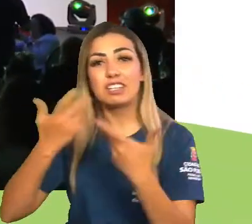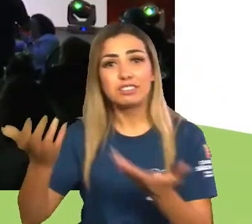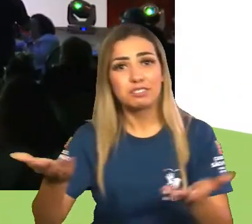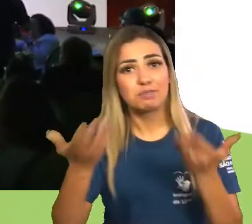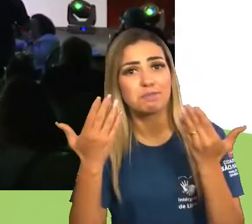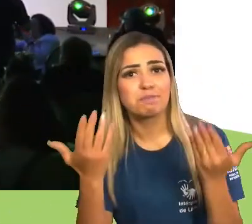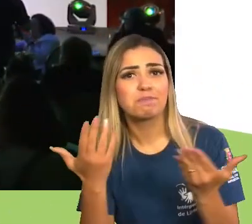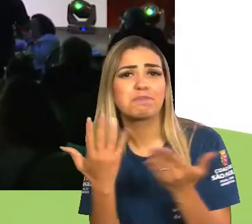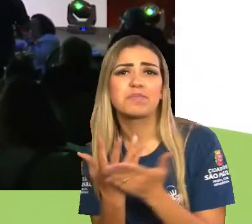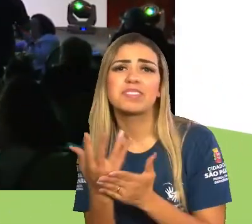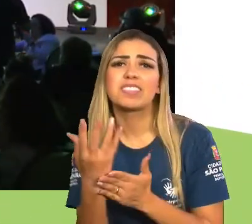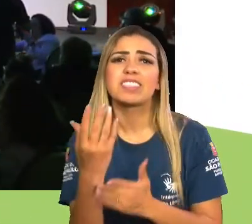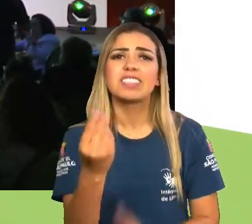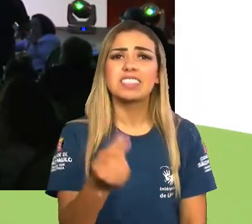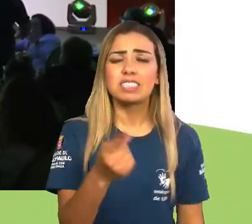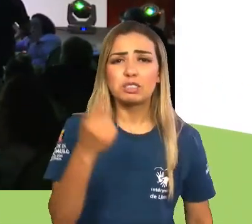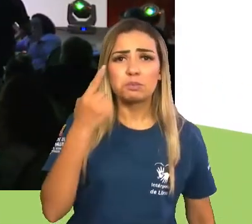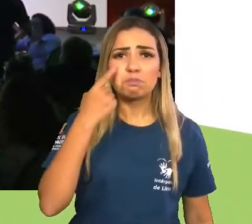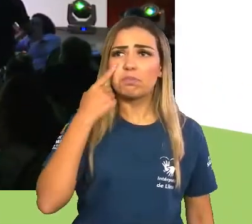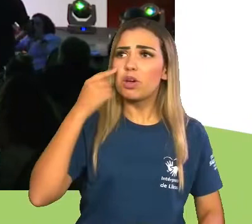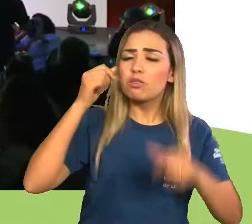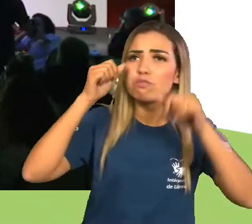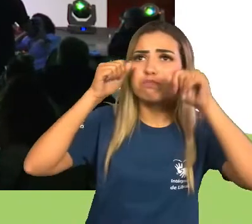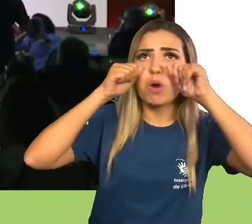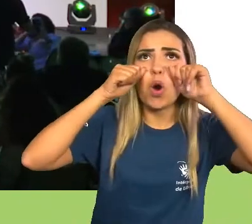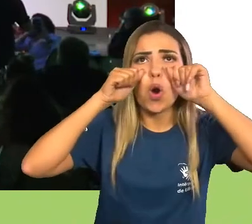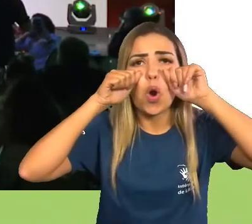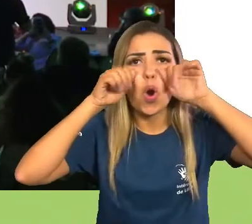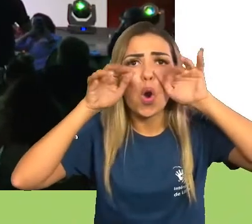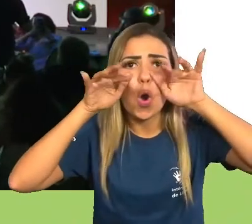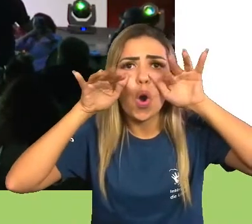Gente, seus olhos